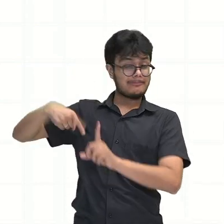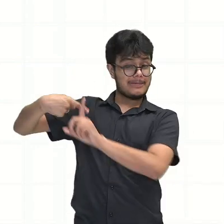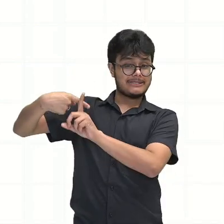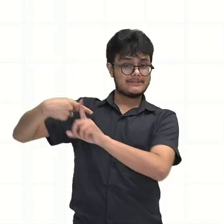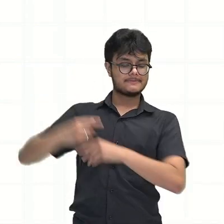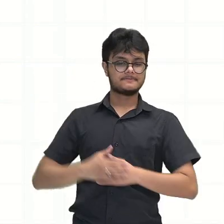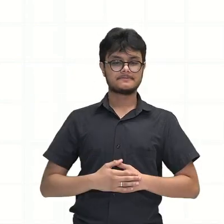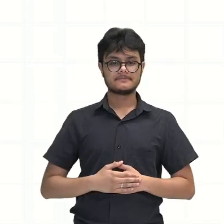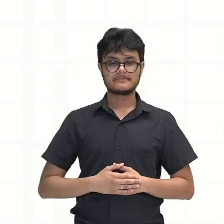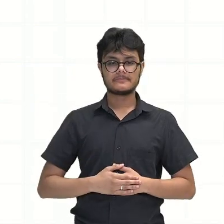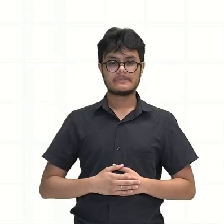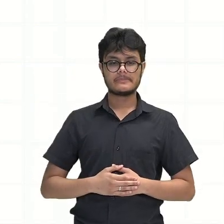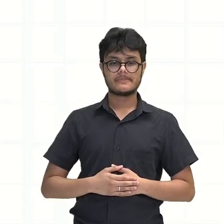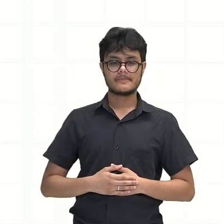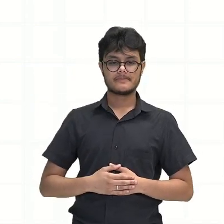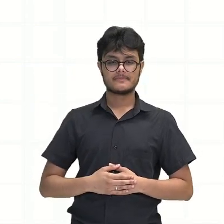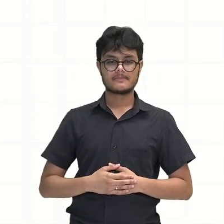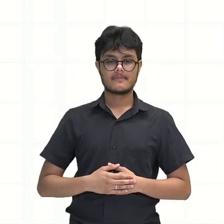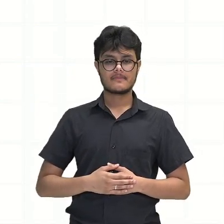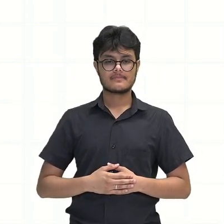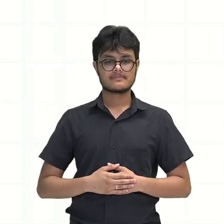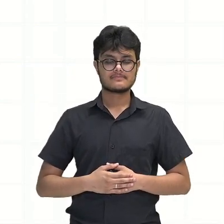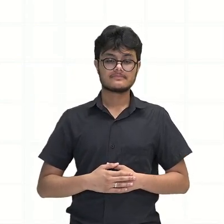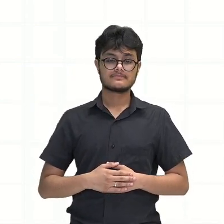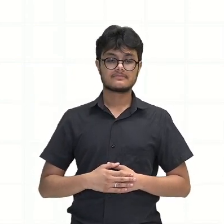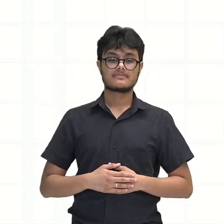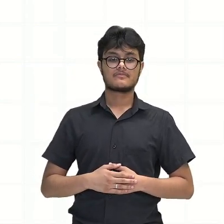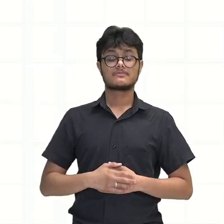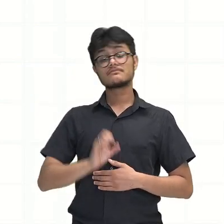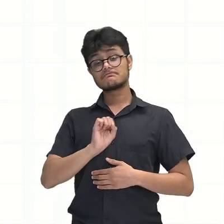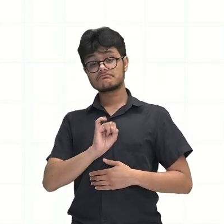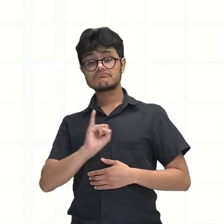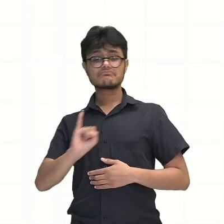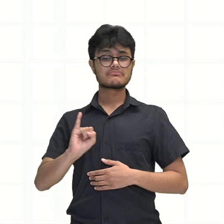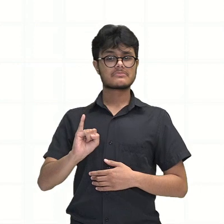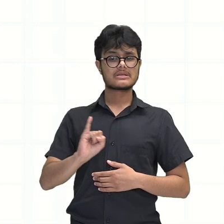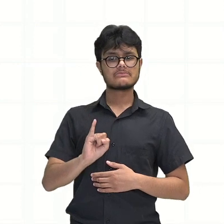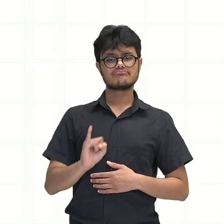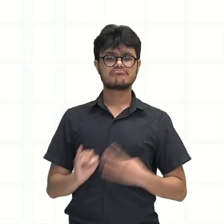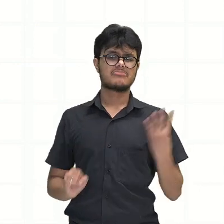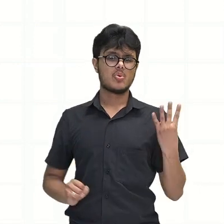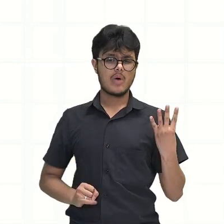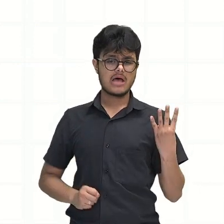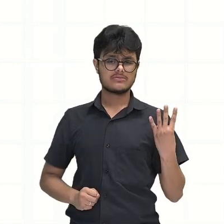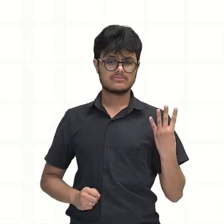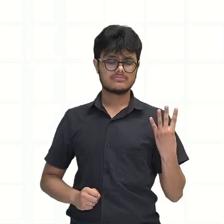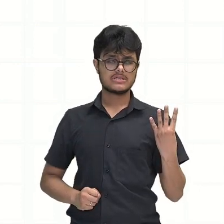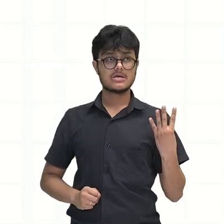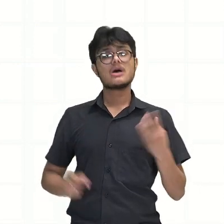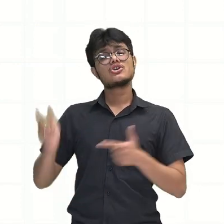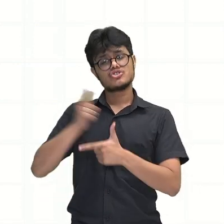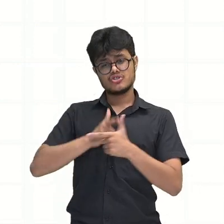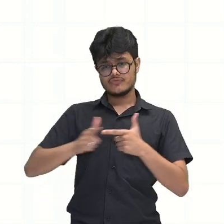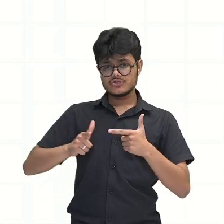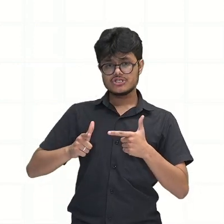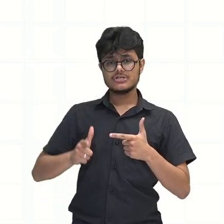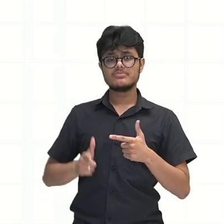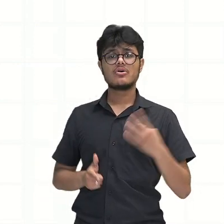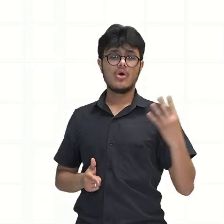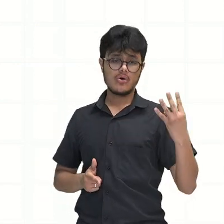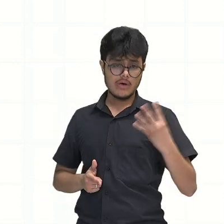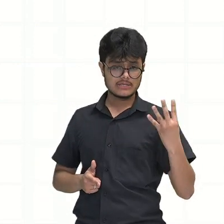cilindro. Então, se eu tenho apenas 4 cilindros, eu vou dividir a quantidade